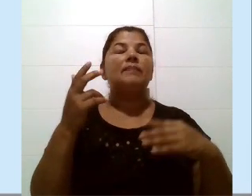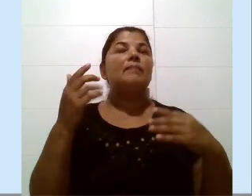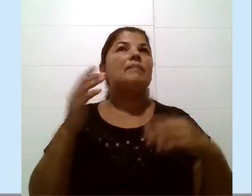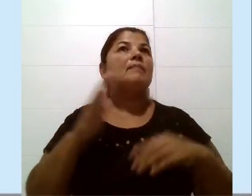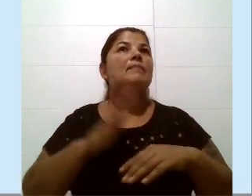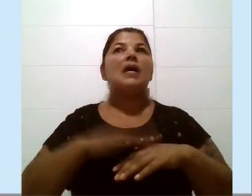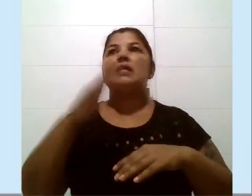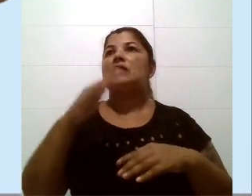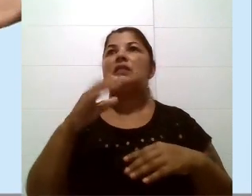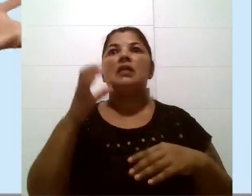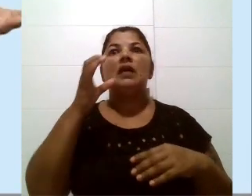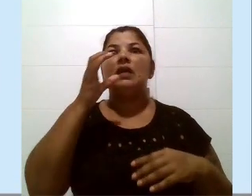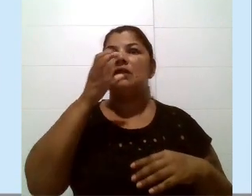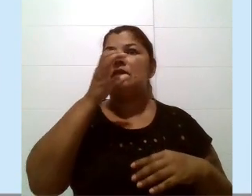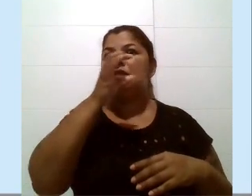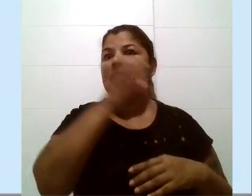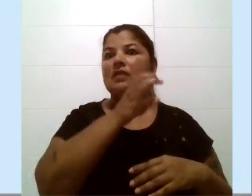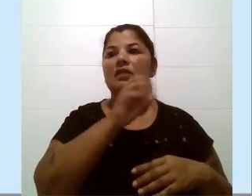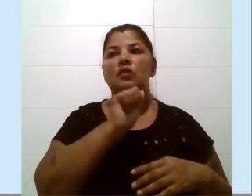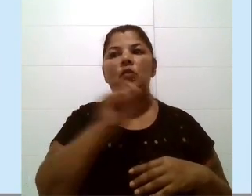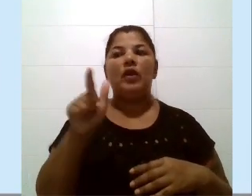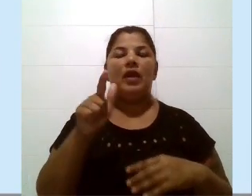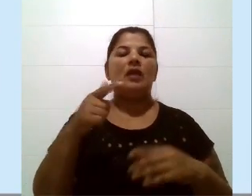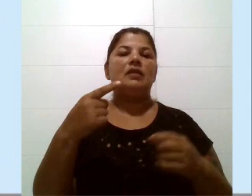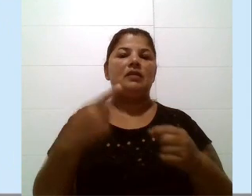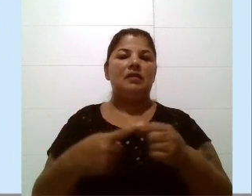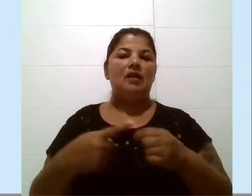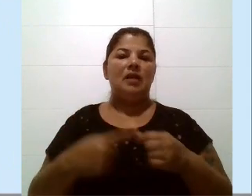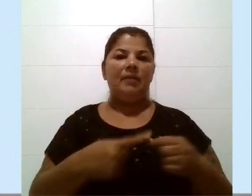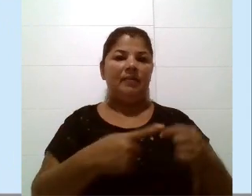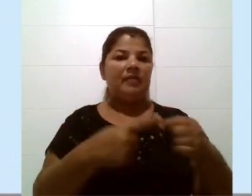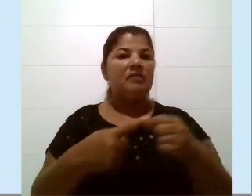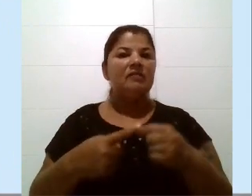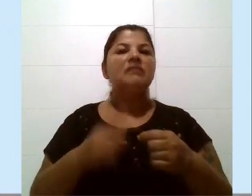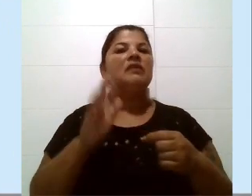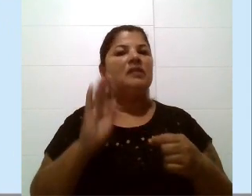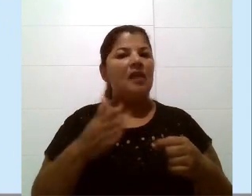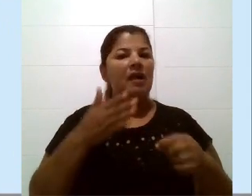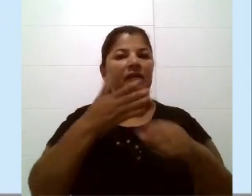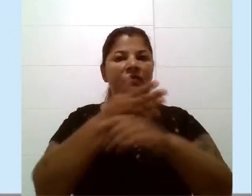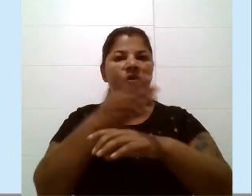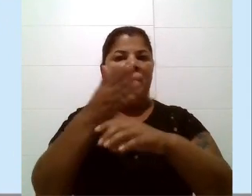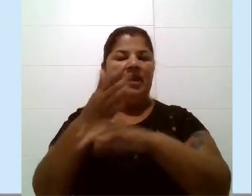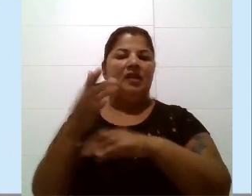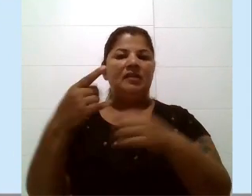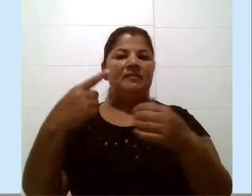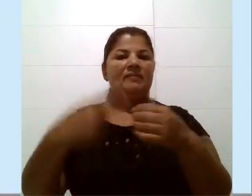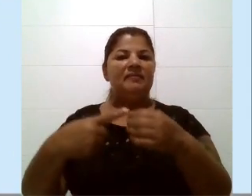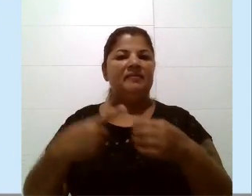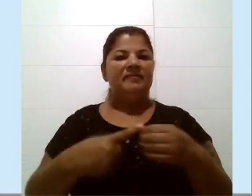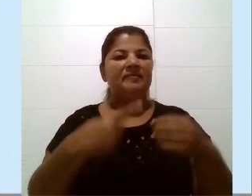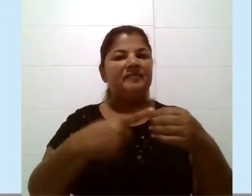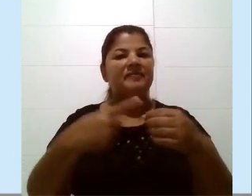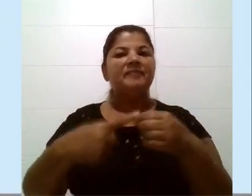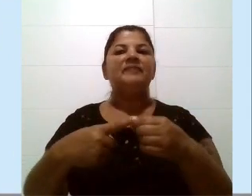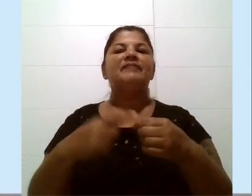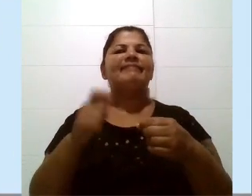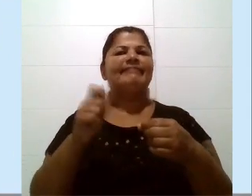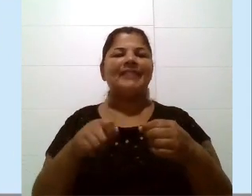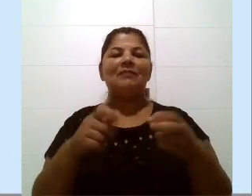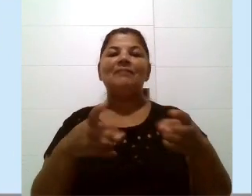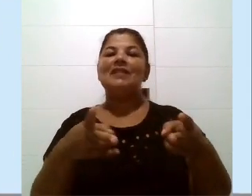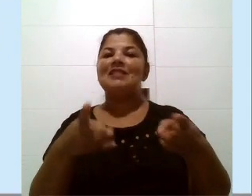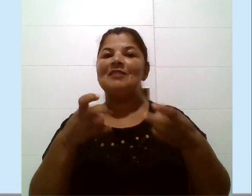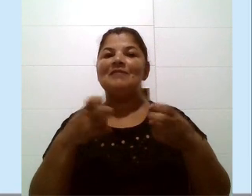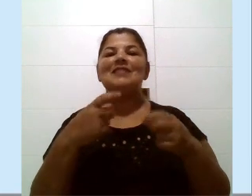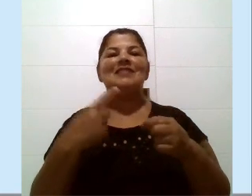quente do que em ambientes do campo. Você que já teve a oportunidade de ir para algum chamado interior, né, consegue perceber que no interior você